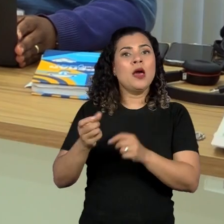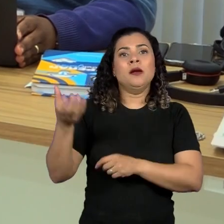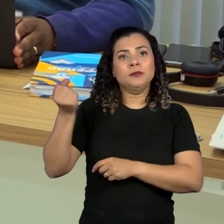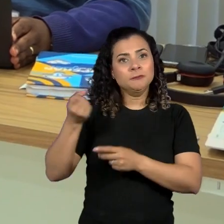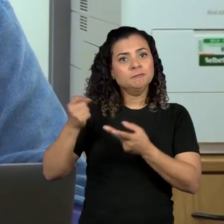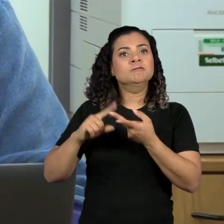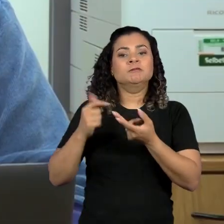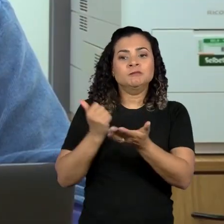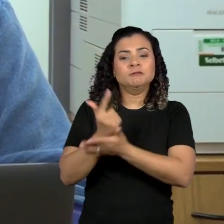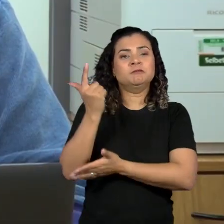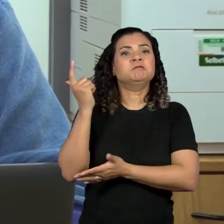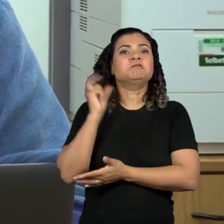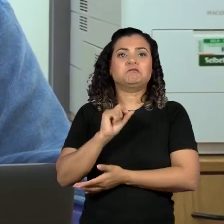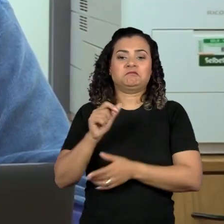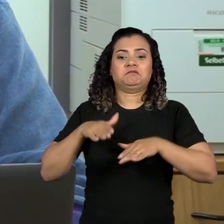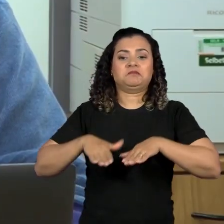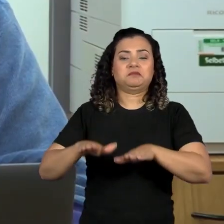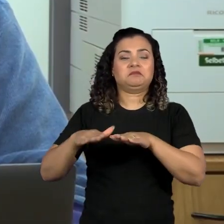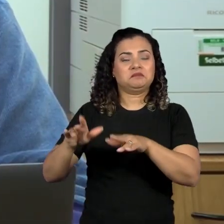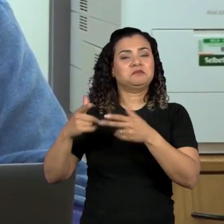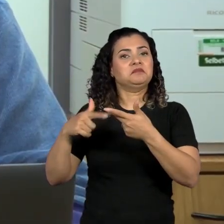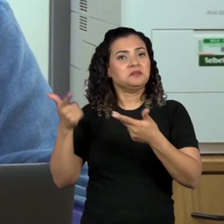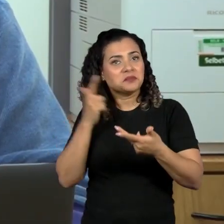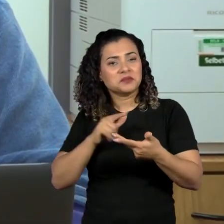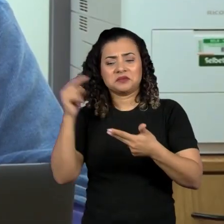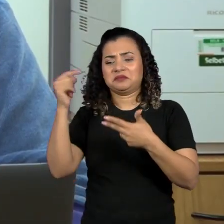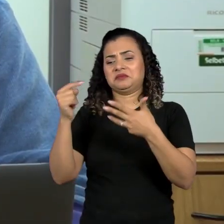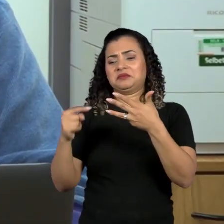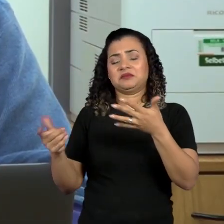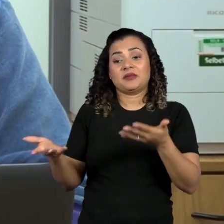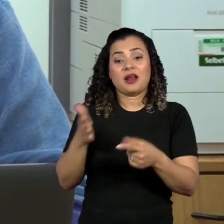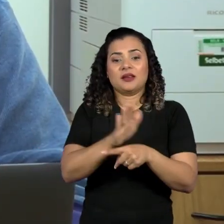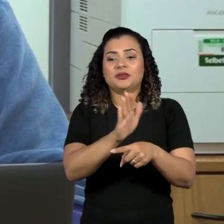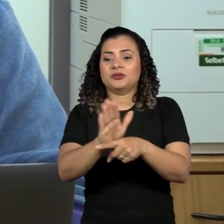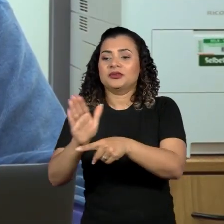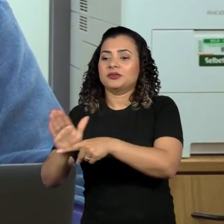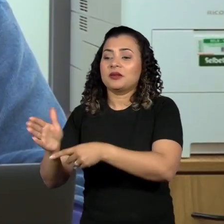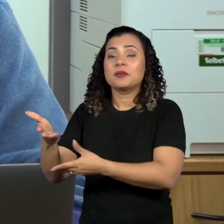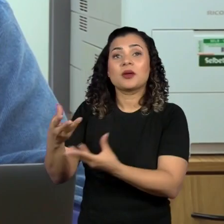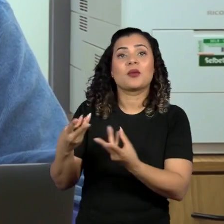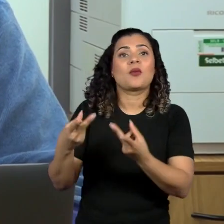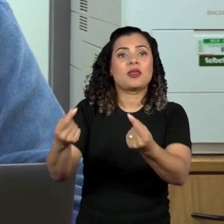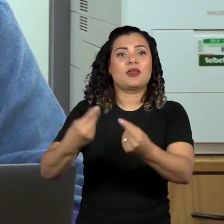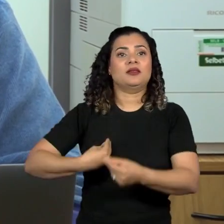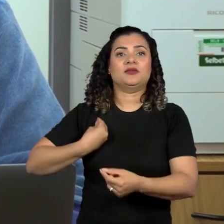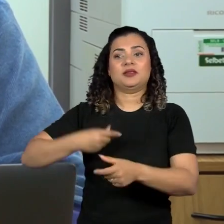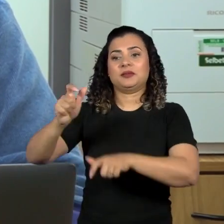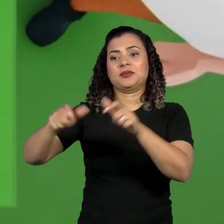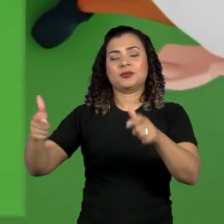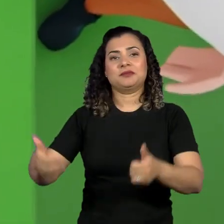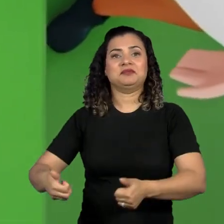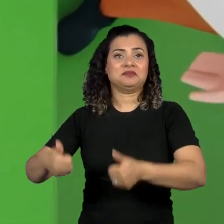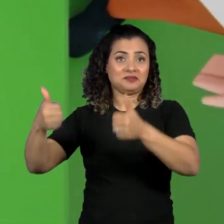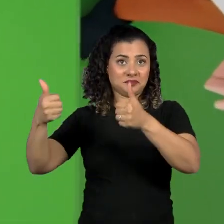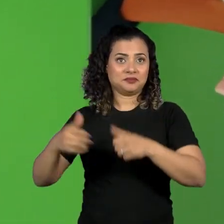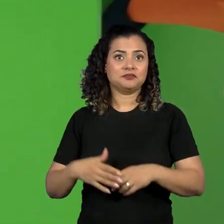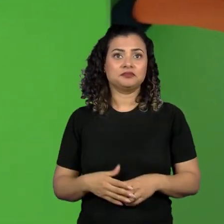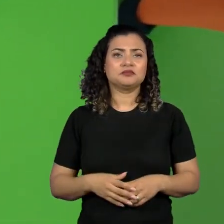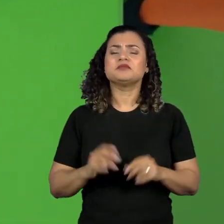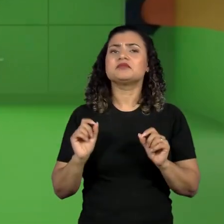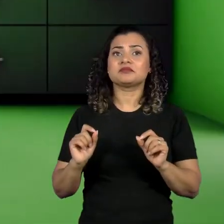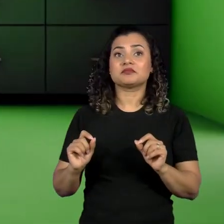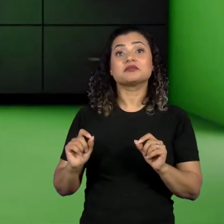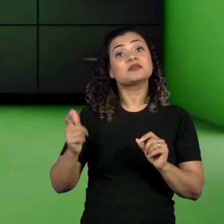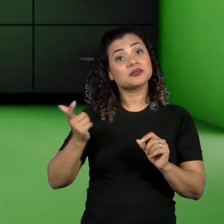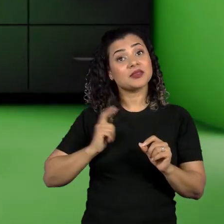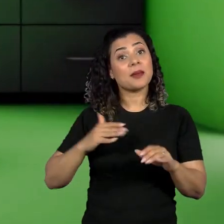de costura, para incrementar a renda e automaticamente melhorar a qualidade de vida desses colaboradores. O cooperado, ele tem